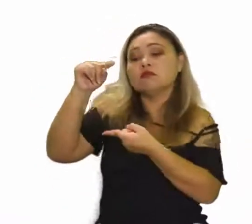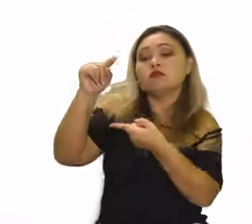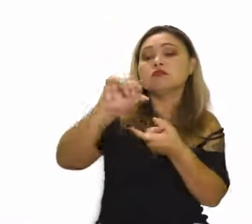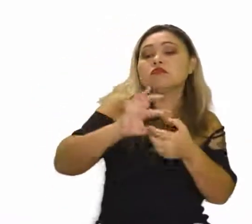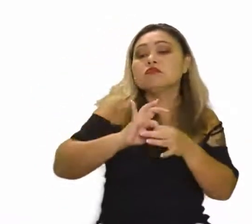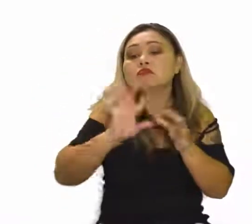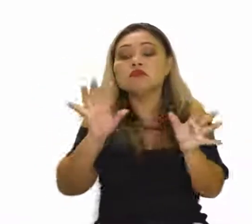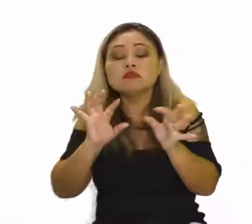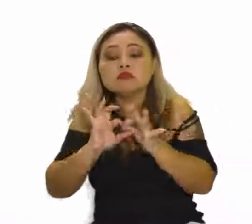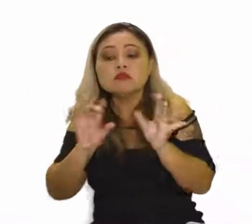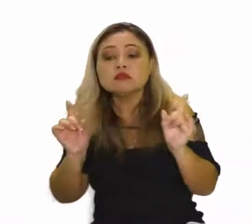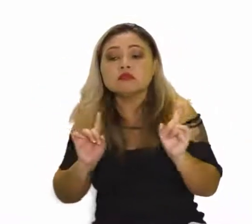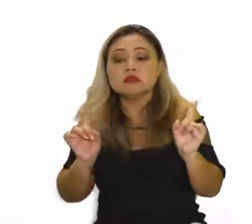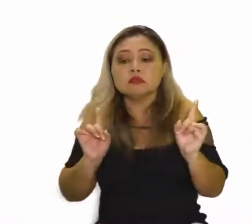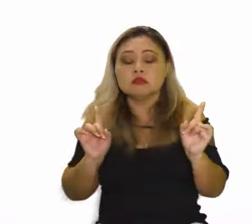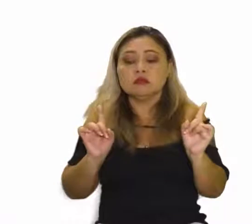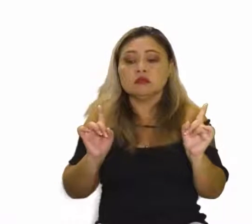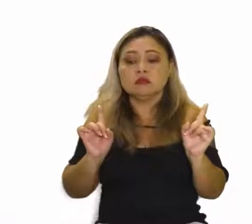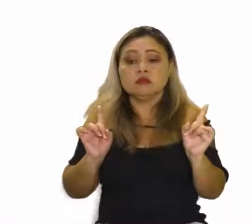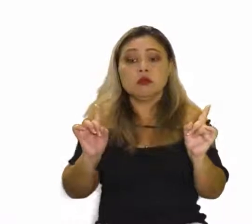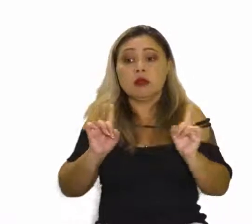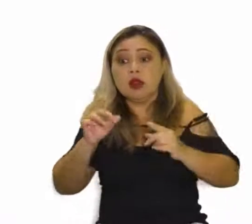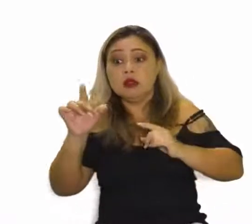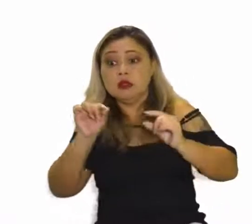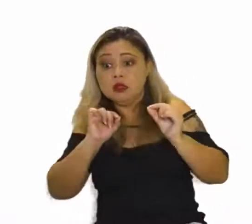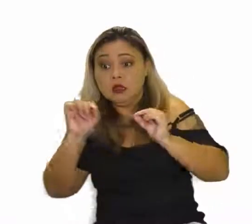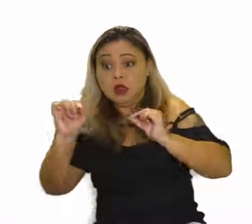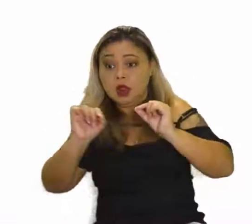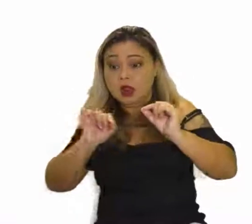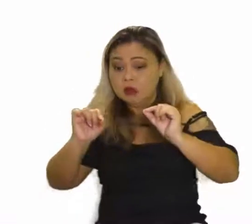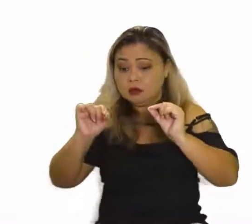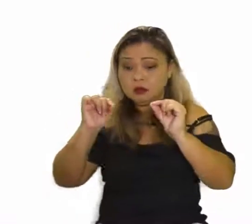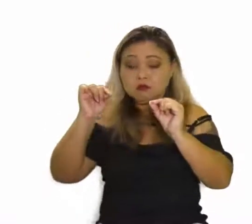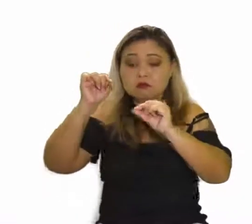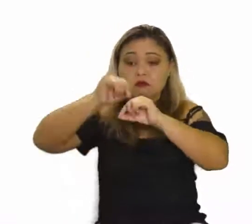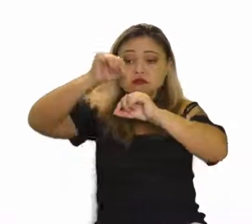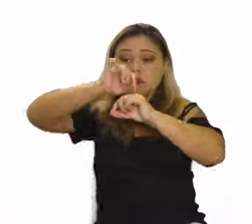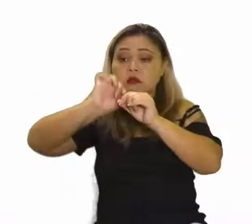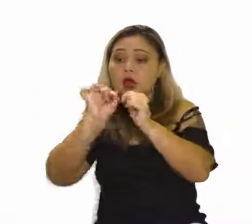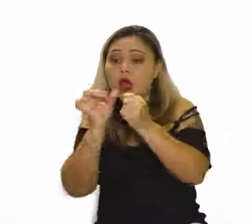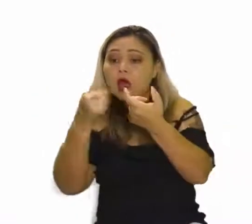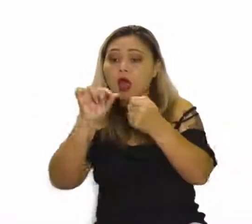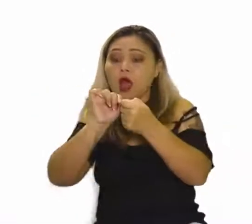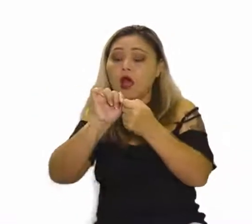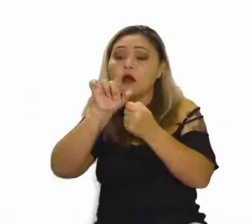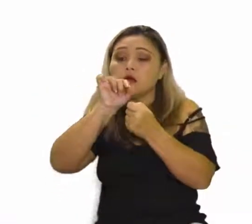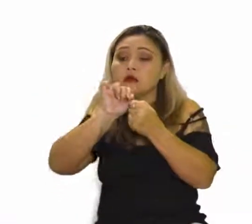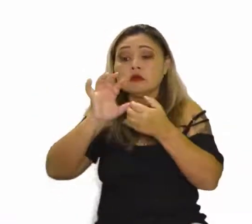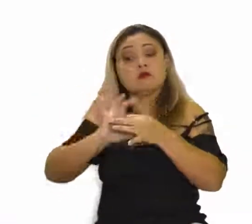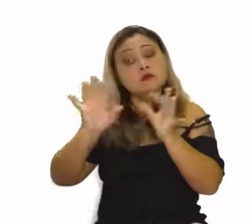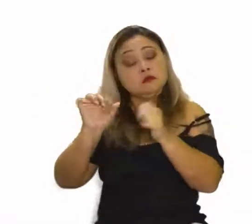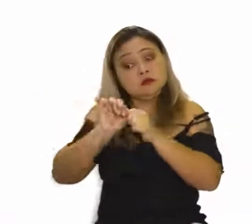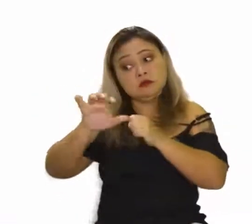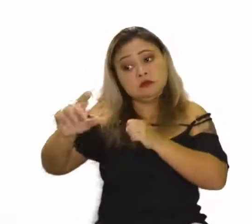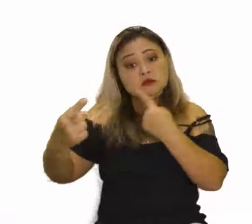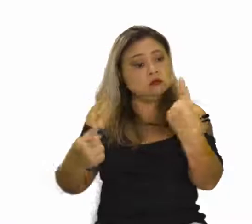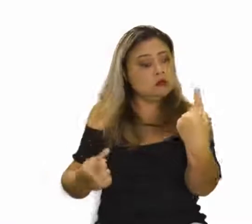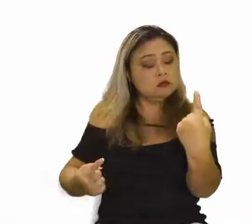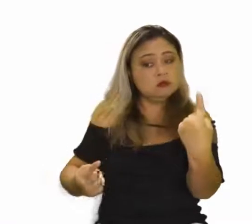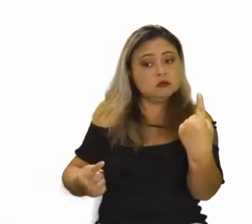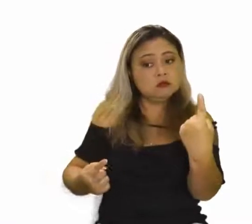solto para não dar briga entre eles, solto tem que ter a proporção de